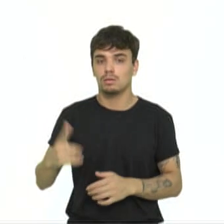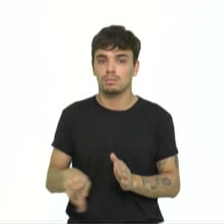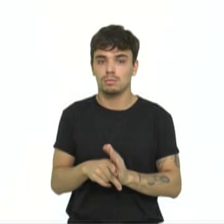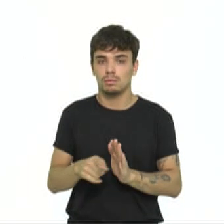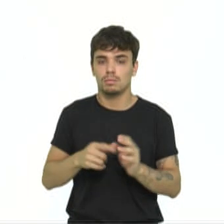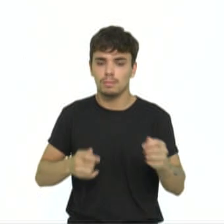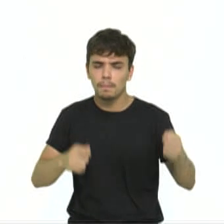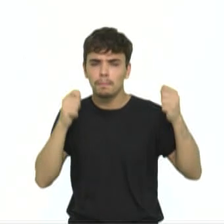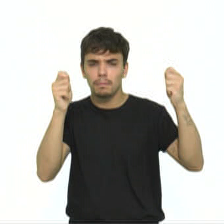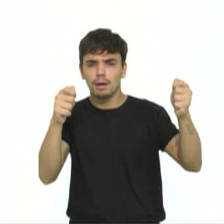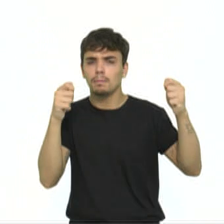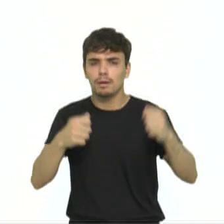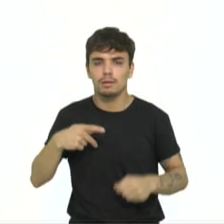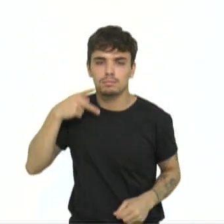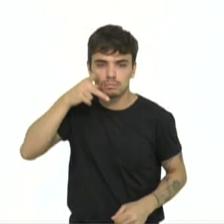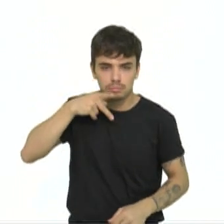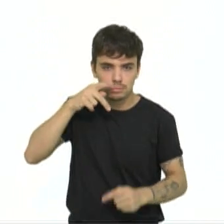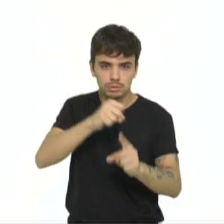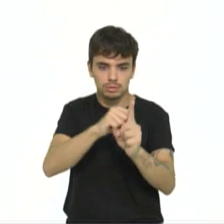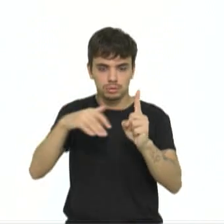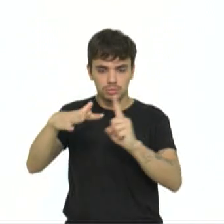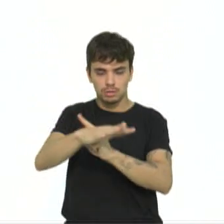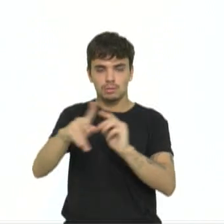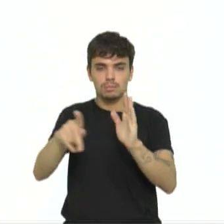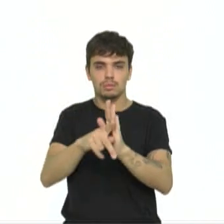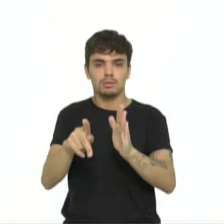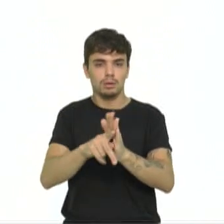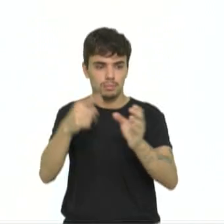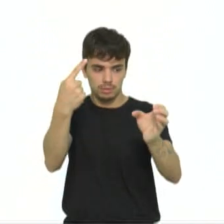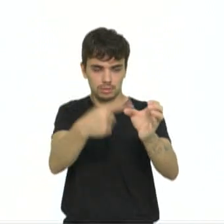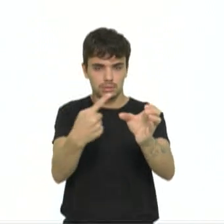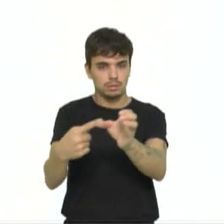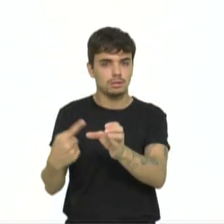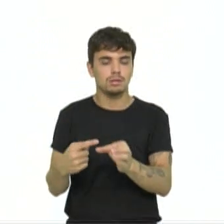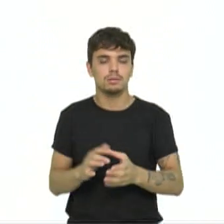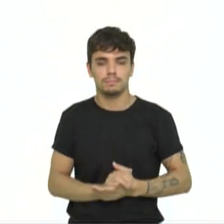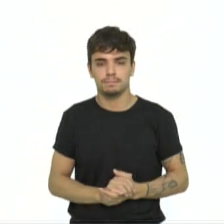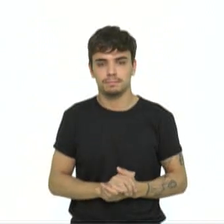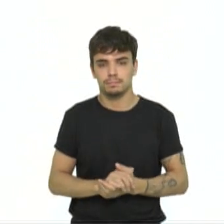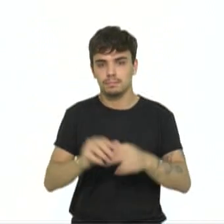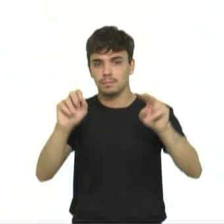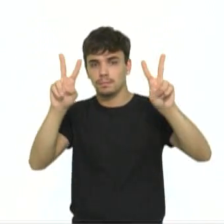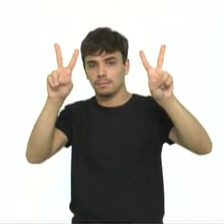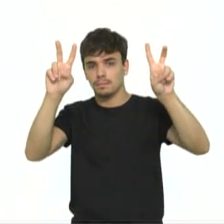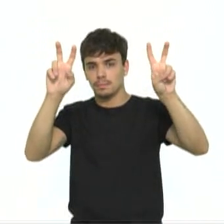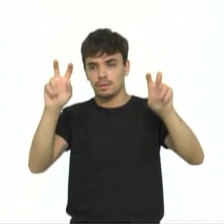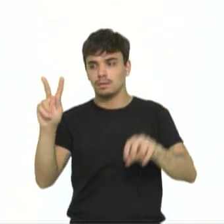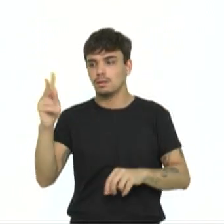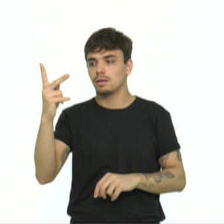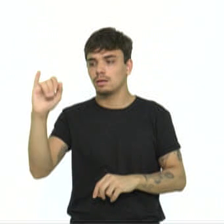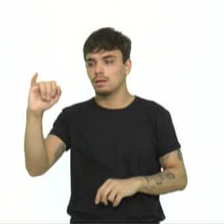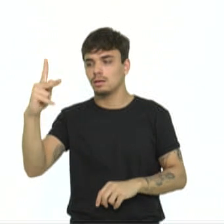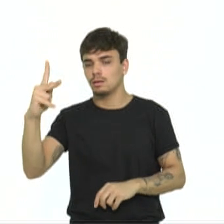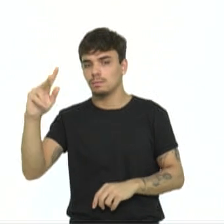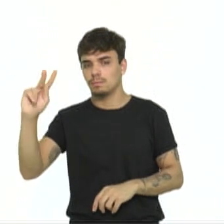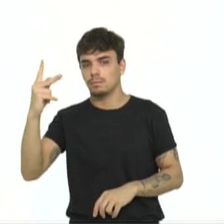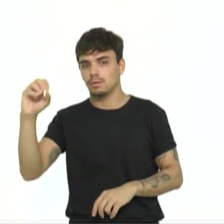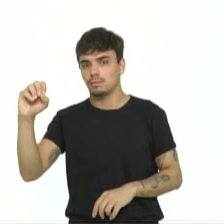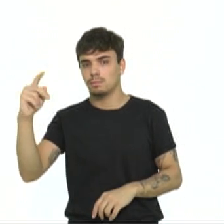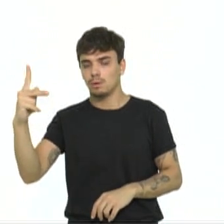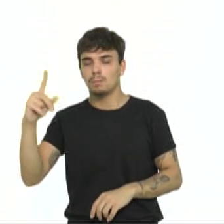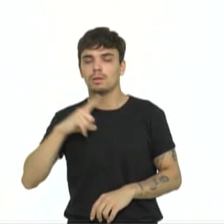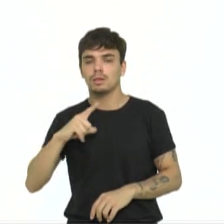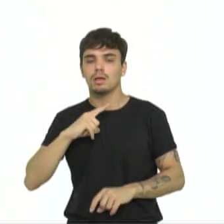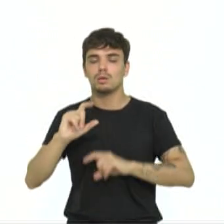protesto político e social para o exercício da cidadania. O termo hip hop tem na sua